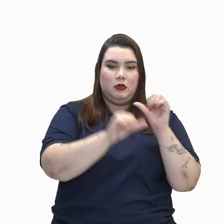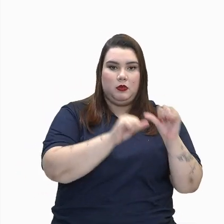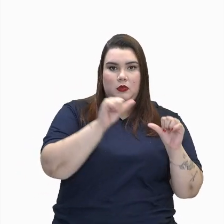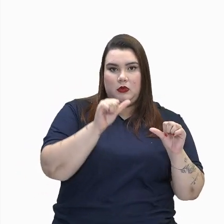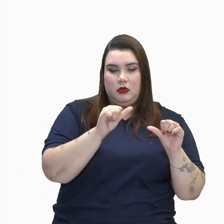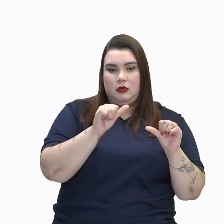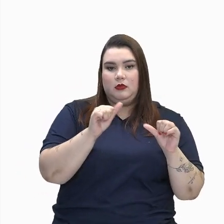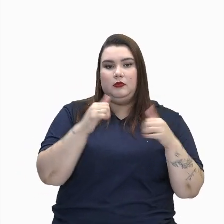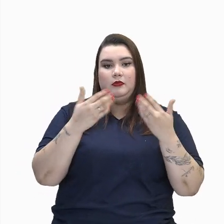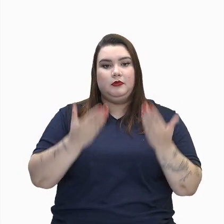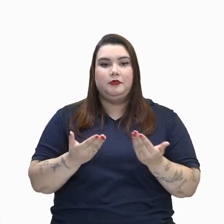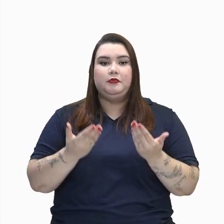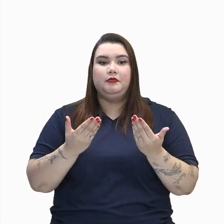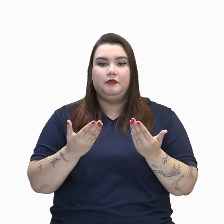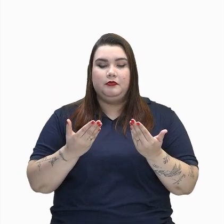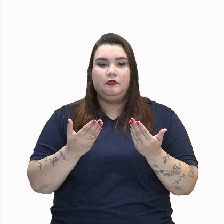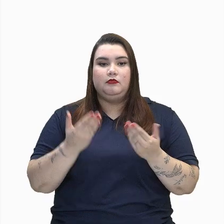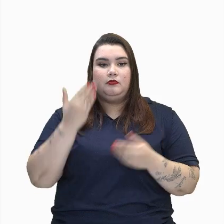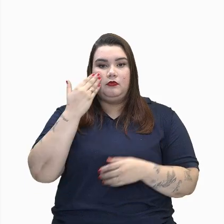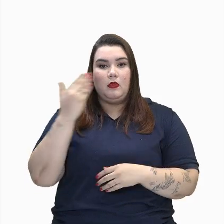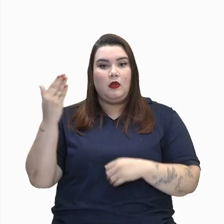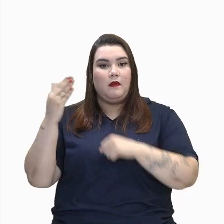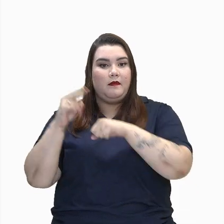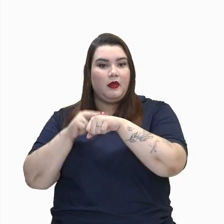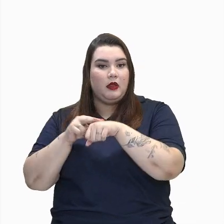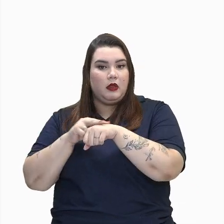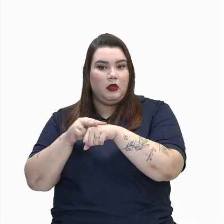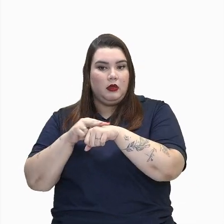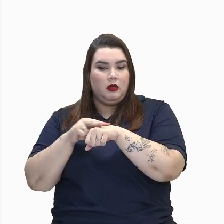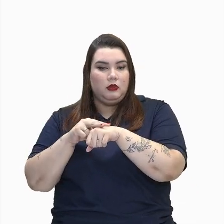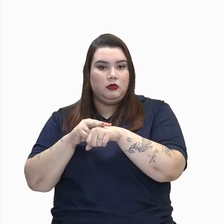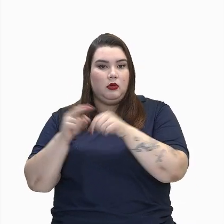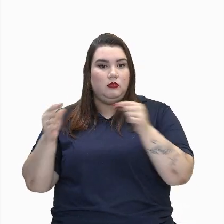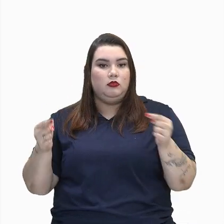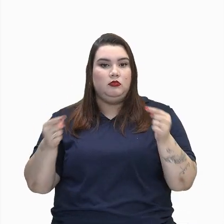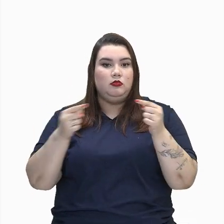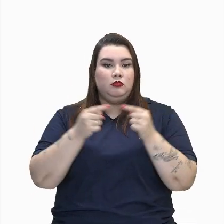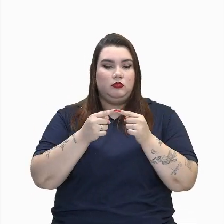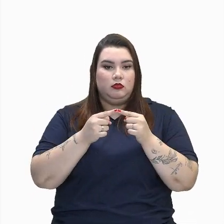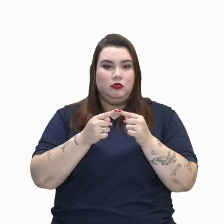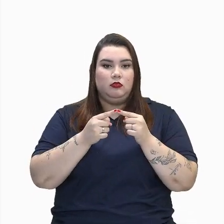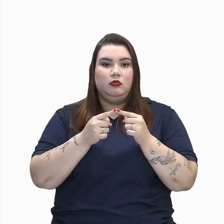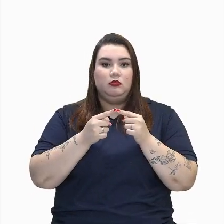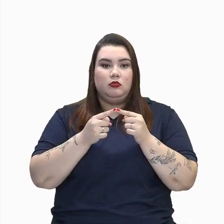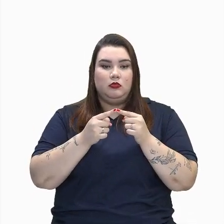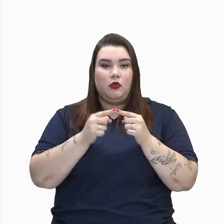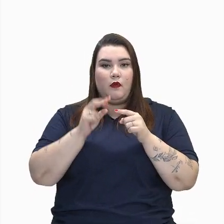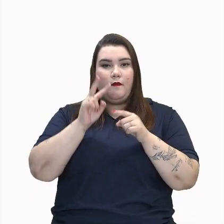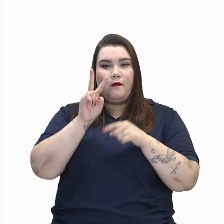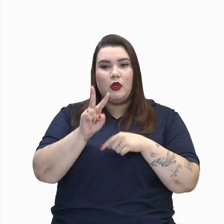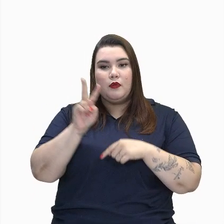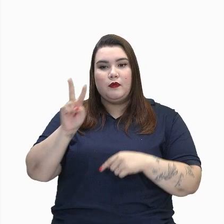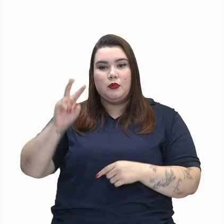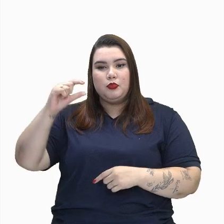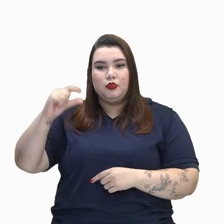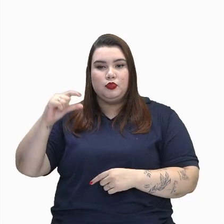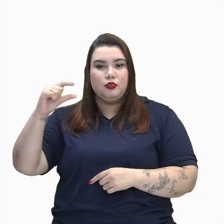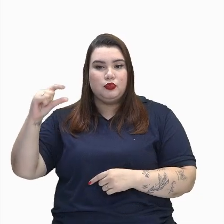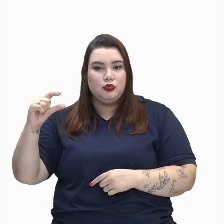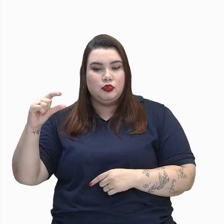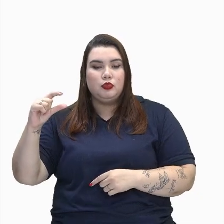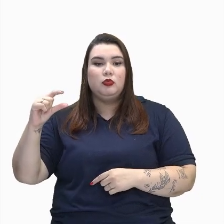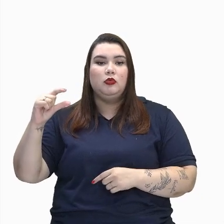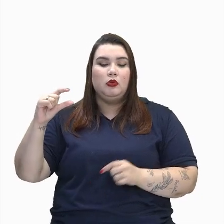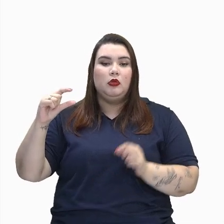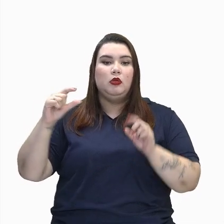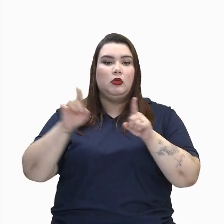então, vejam vocês, verde, condicionada pelos alelos vezinho-vezinho, e uma ervilha que